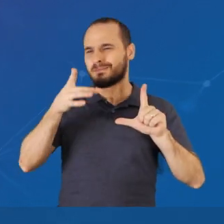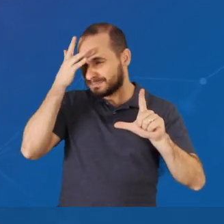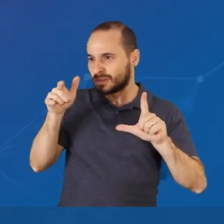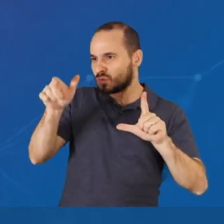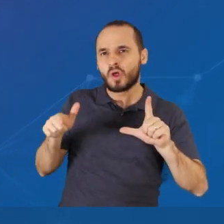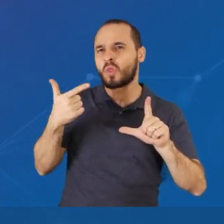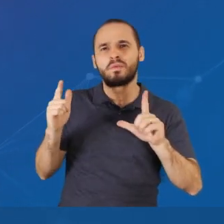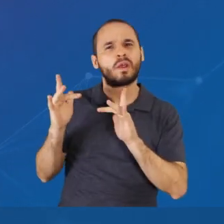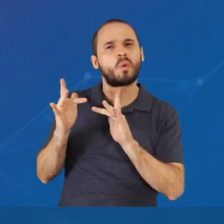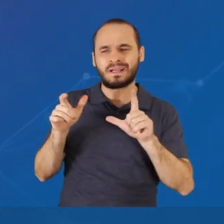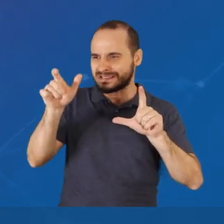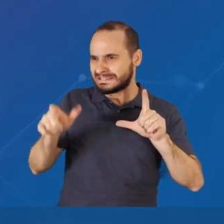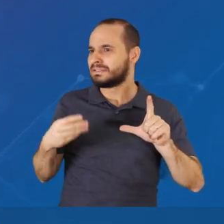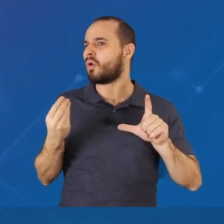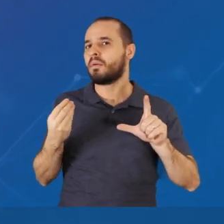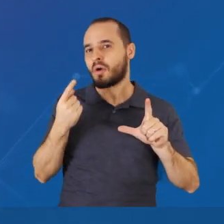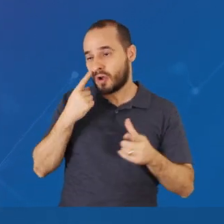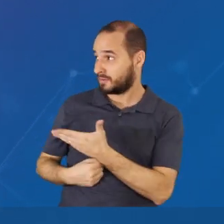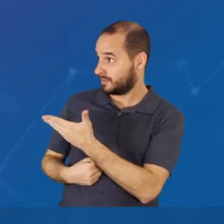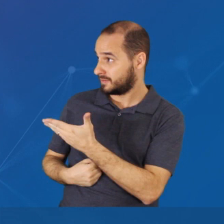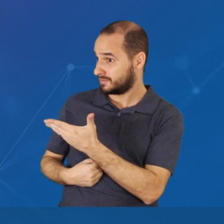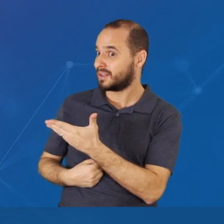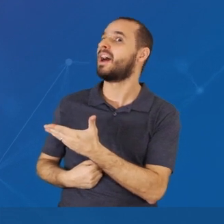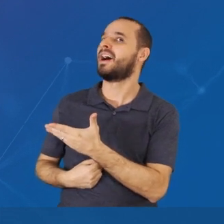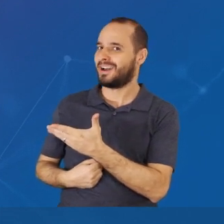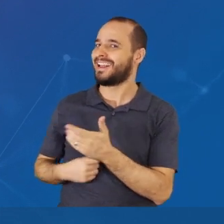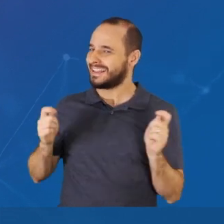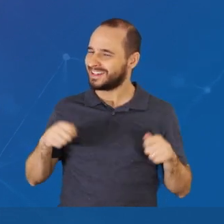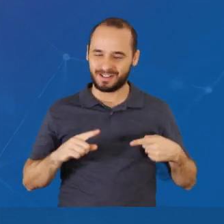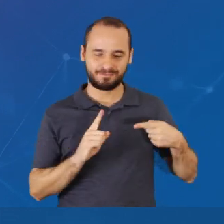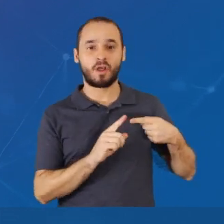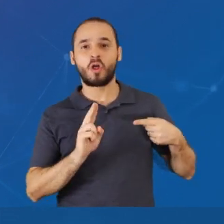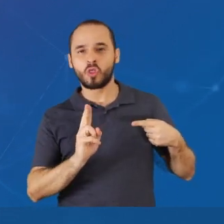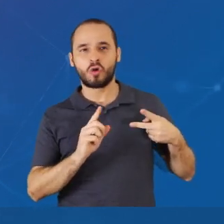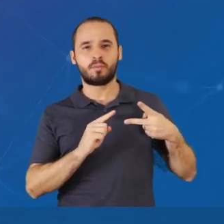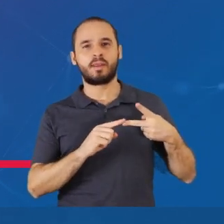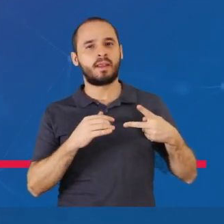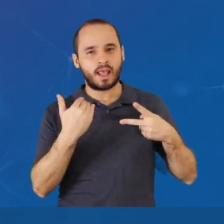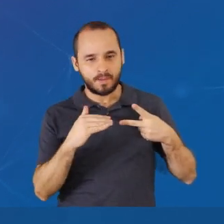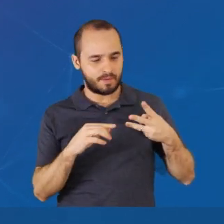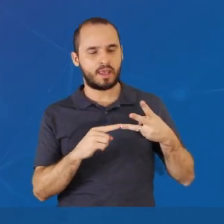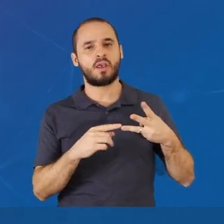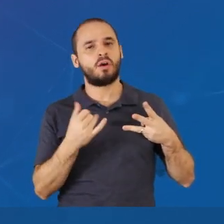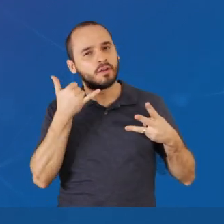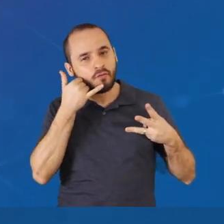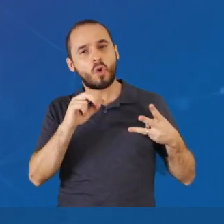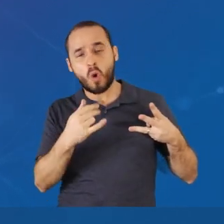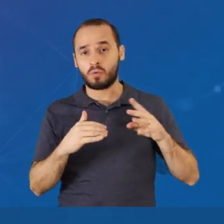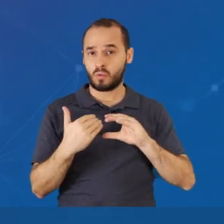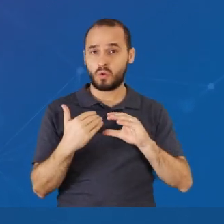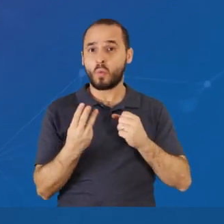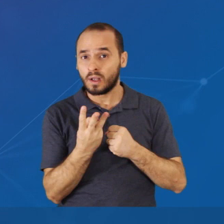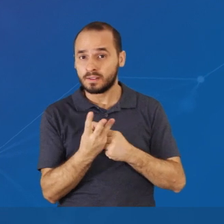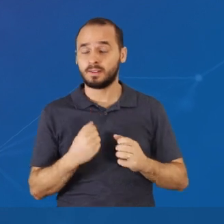nenhum contato cadastrado, toque em Adicionar novo contato. Aí é só informar o nome, e-mail e telefone do contato